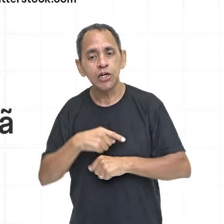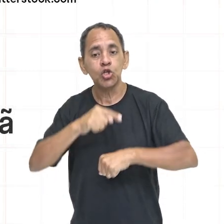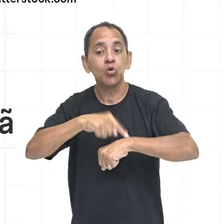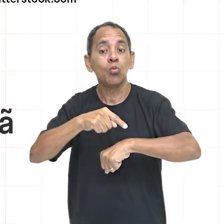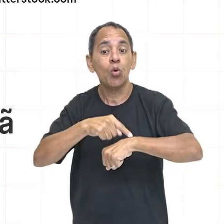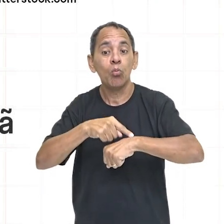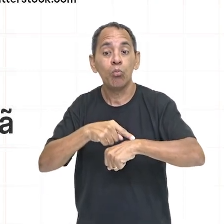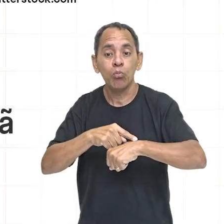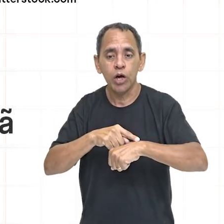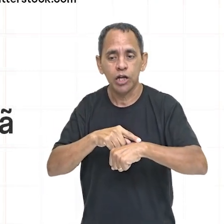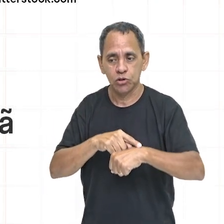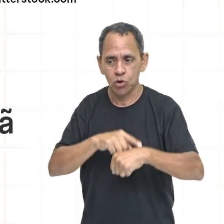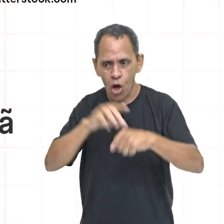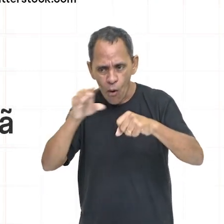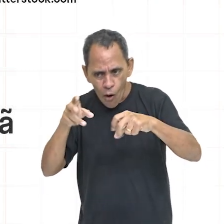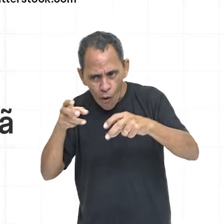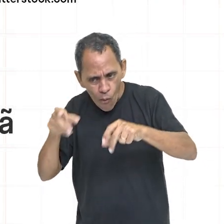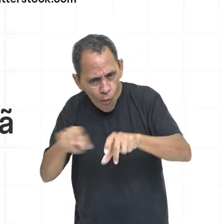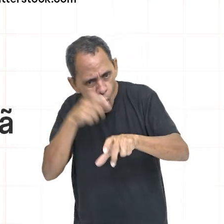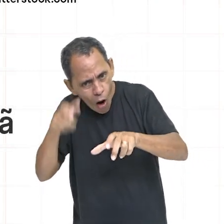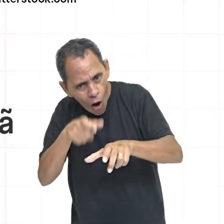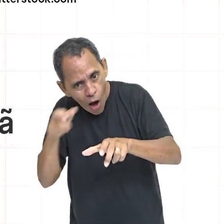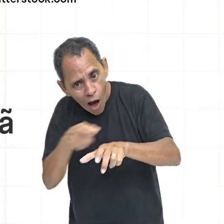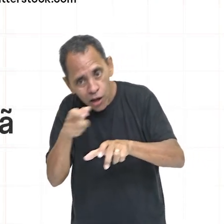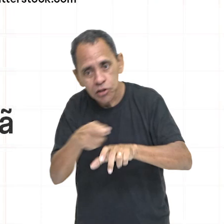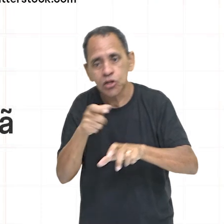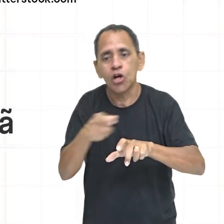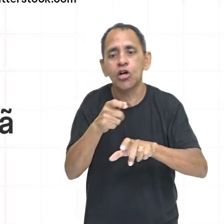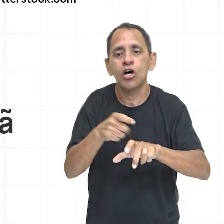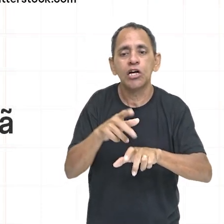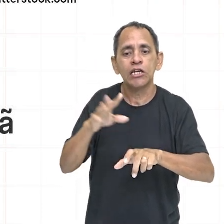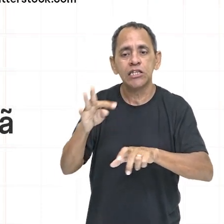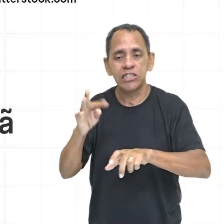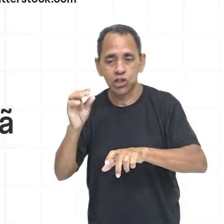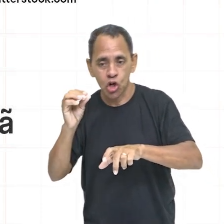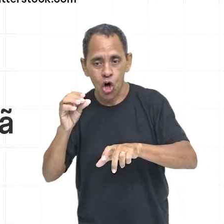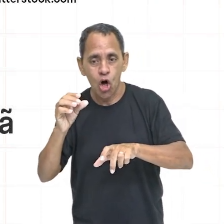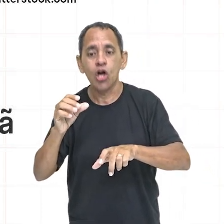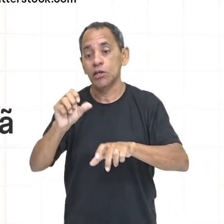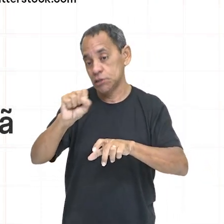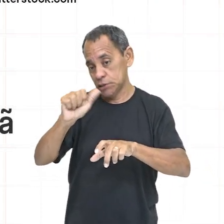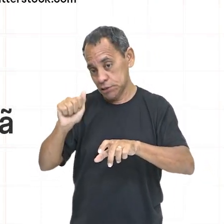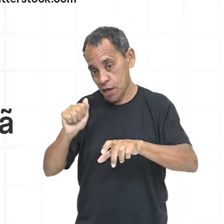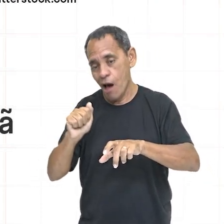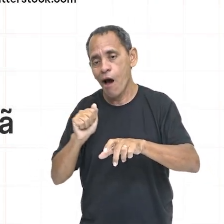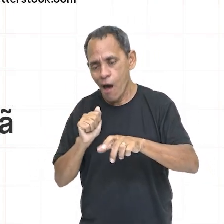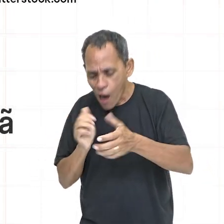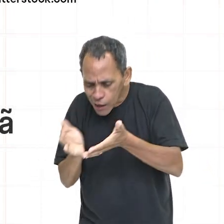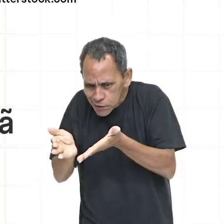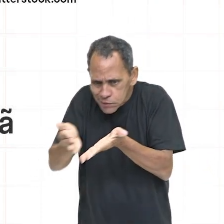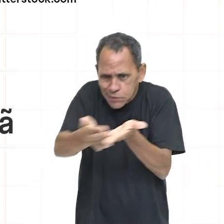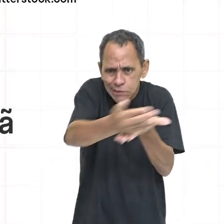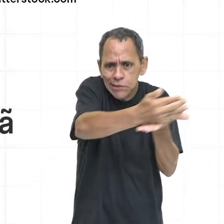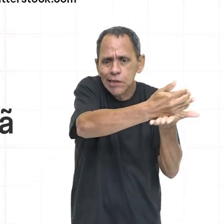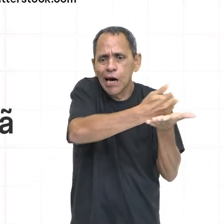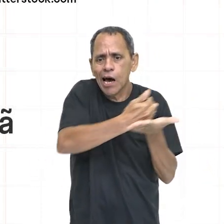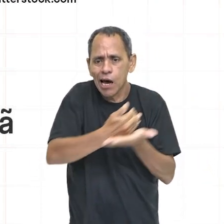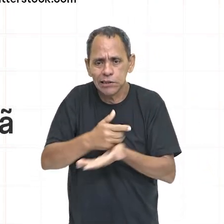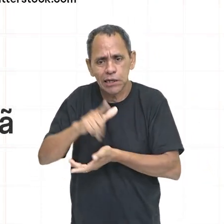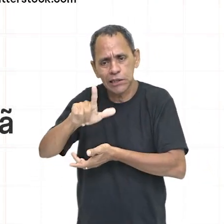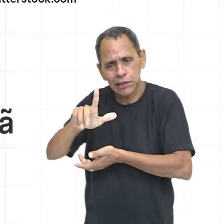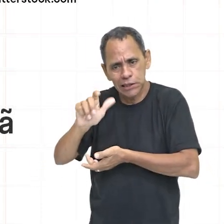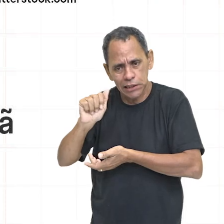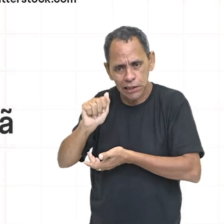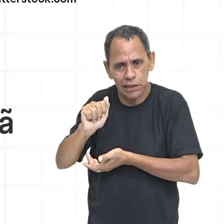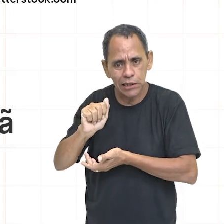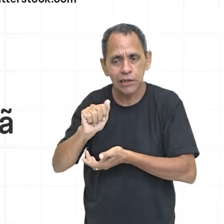tosa. O que é a tosa? É a retirada do excesso de lã. Então, se você quiser se inteirar sobre